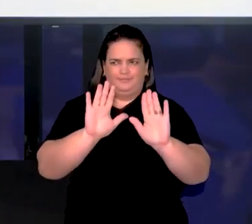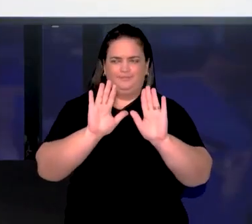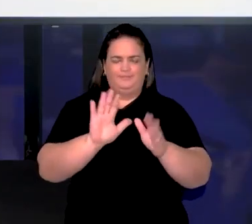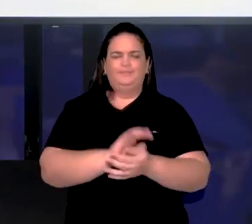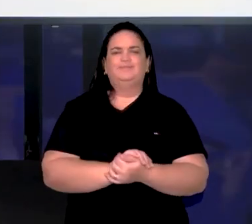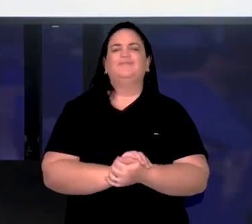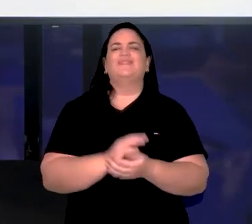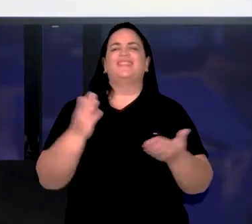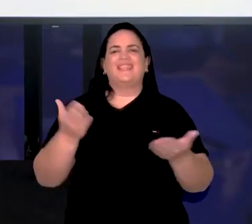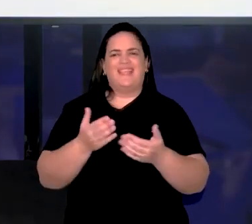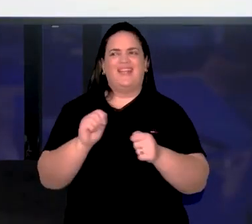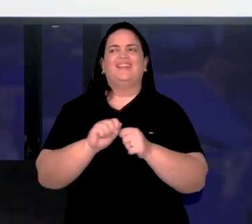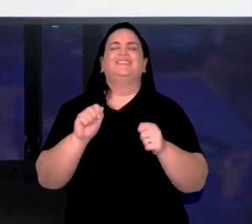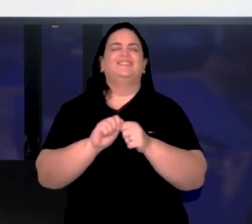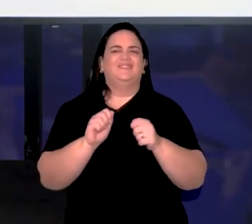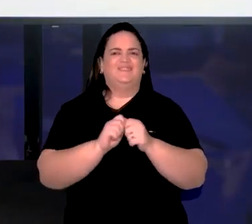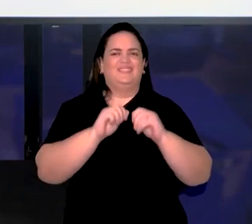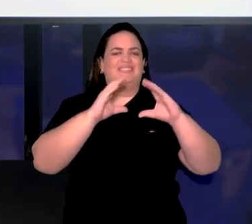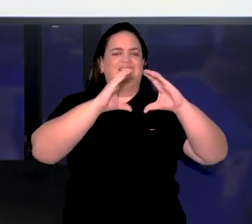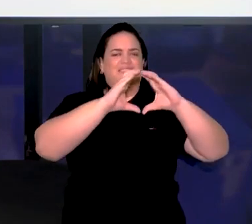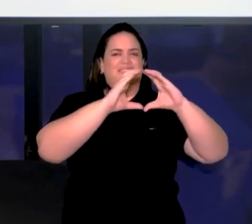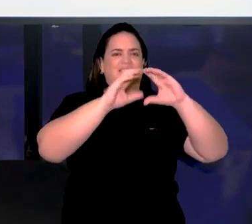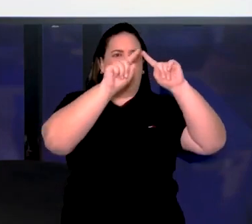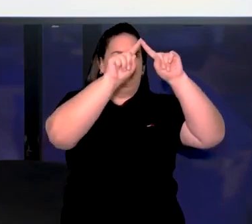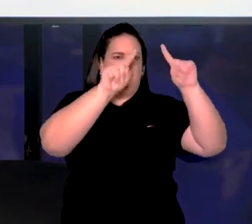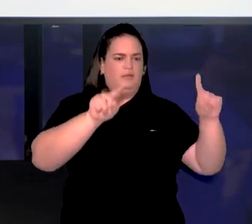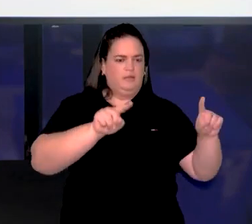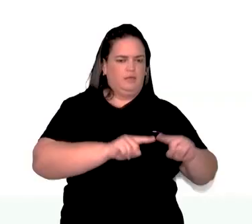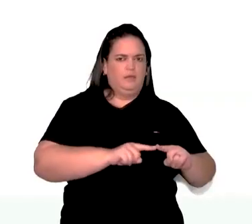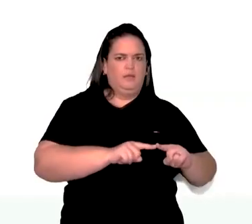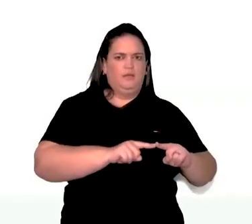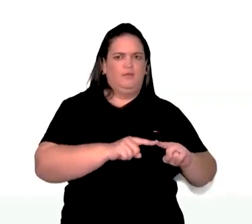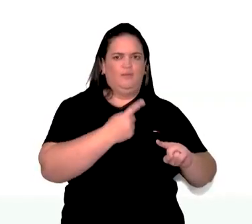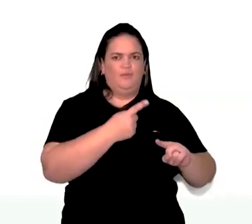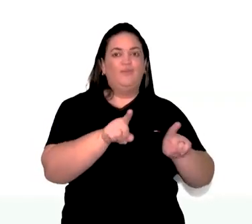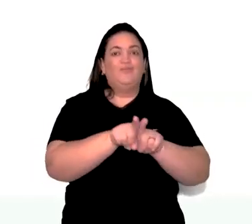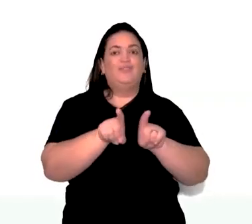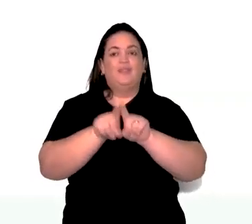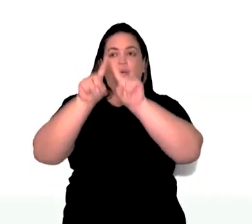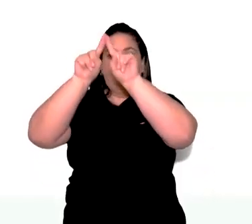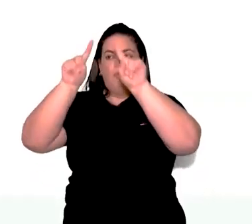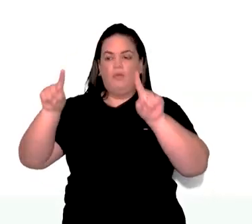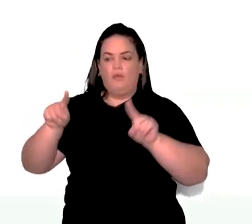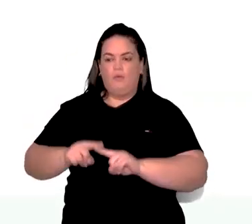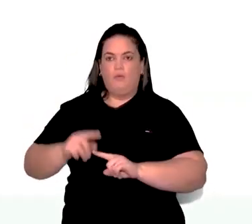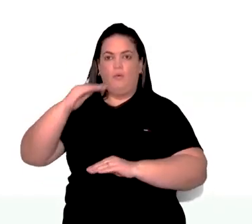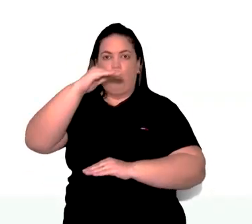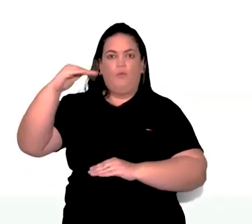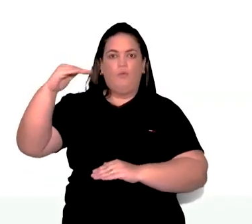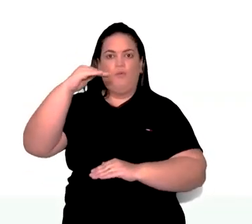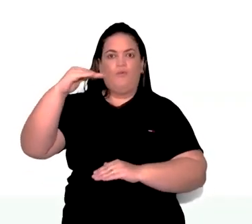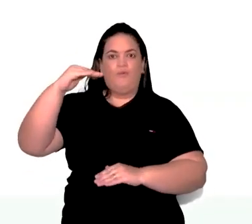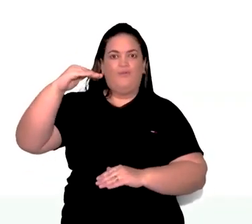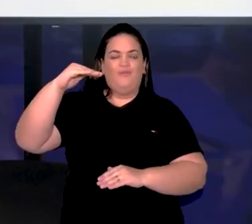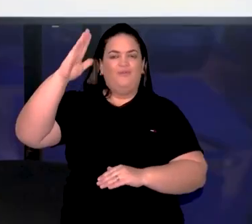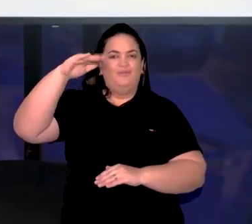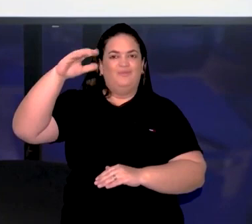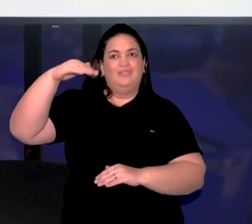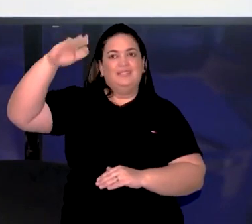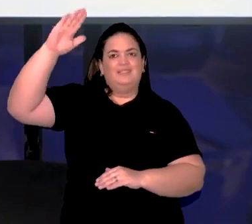ter que colocar o quê? Vou ter que colocar um inteiro mais um meia,